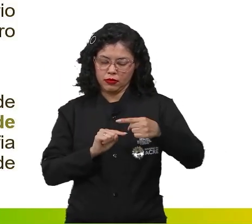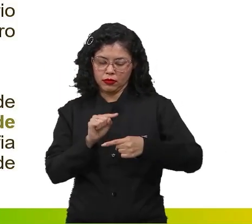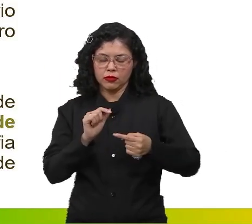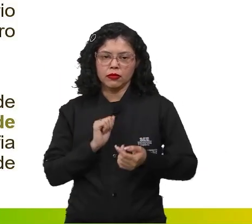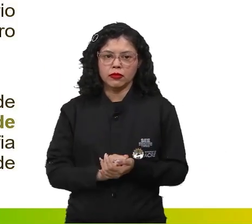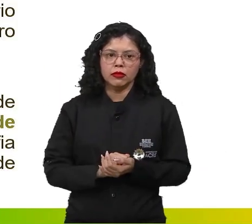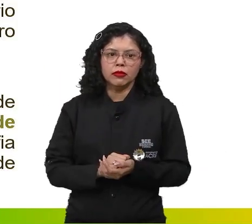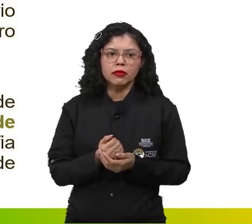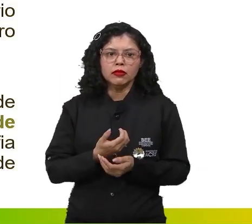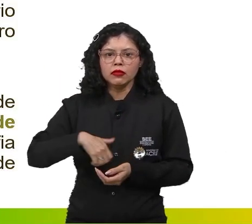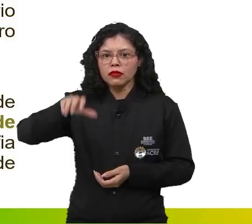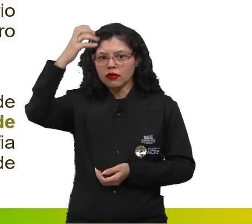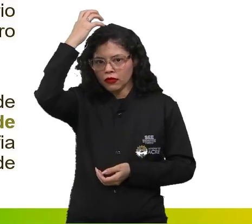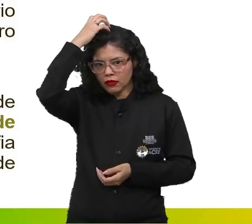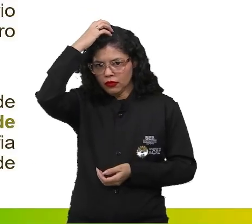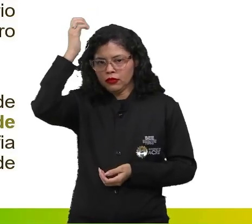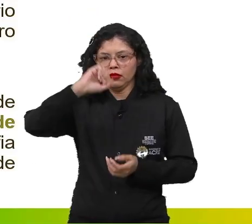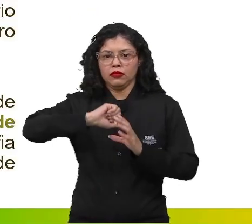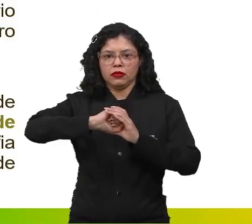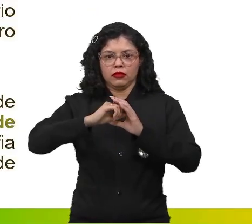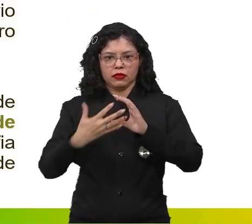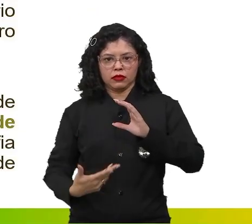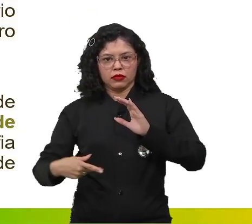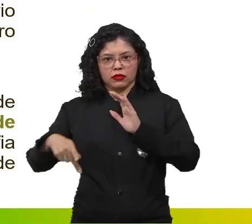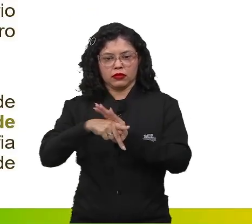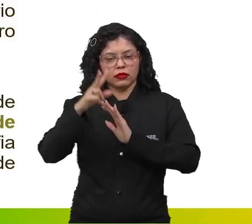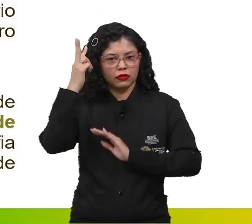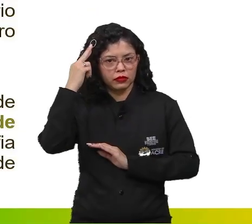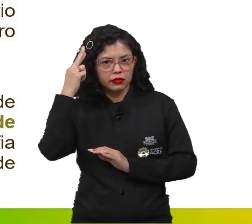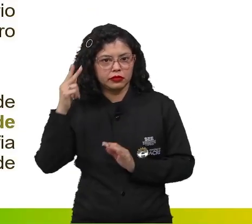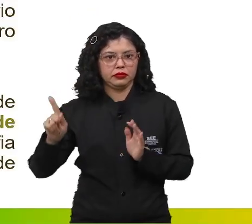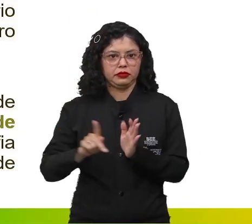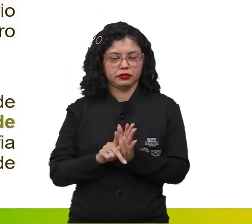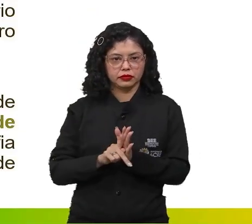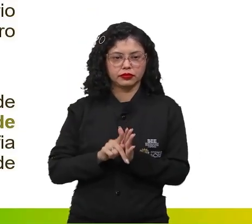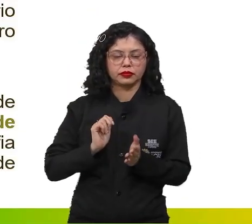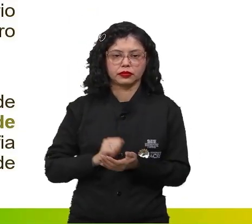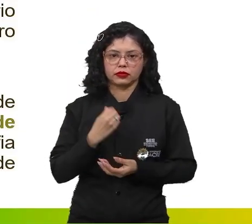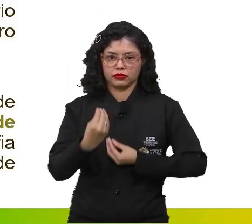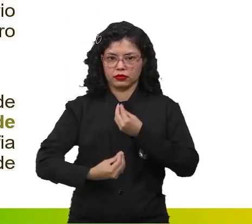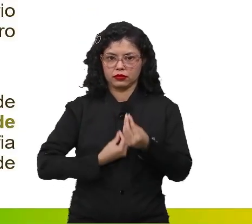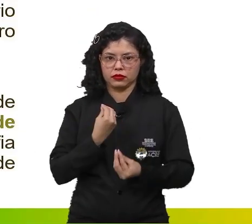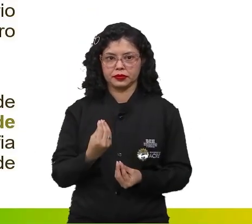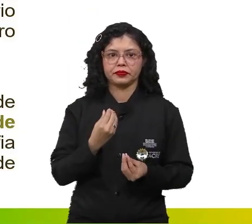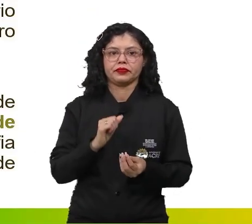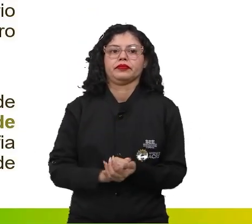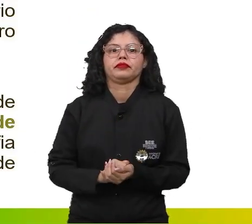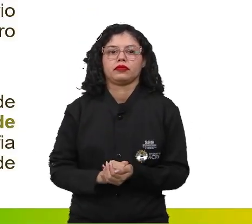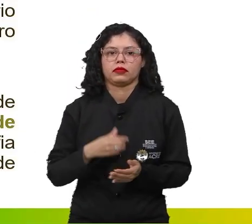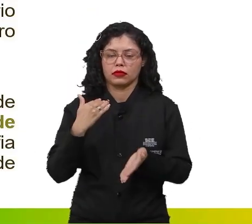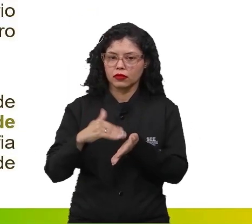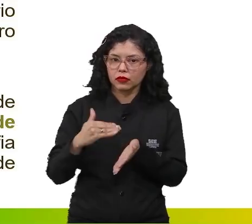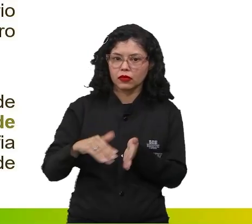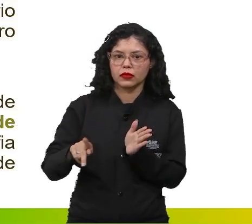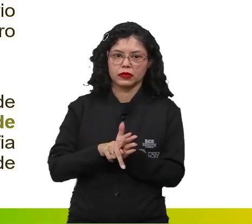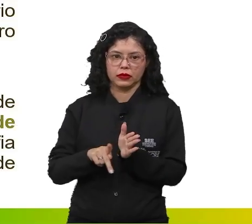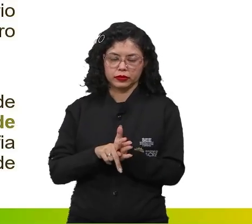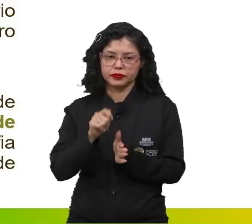seus reinos, por suas características comuns, pela forma de